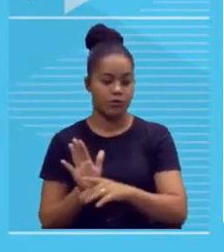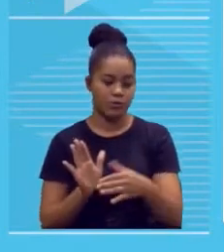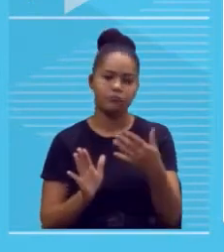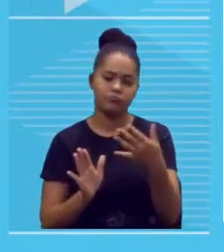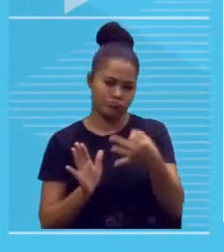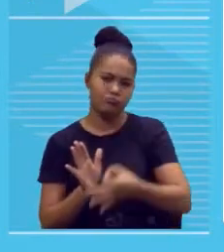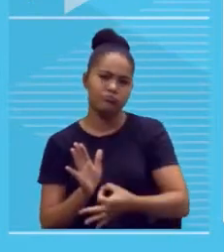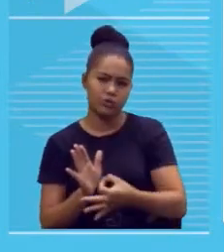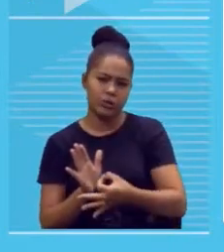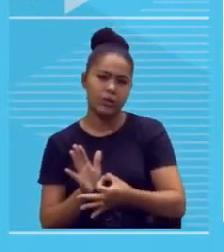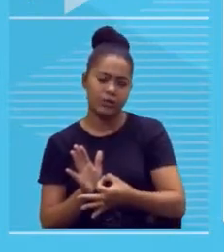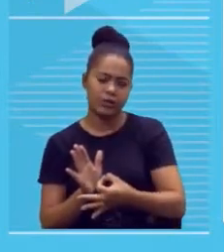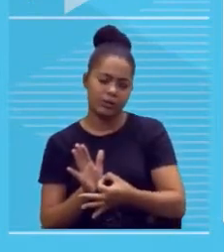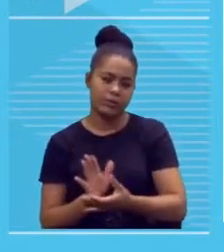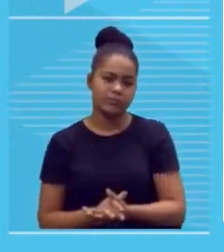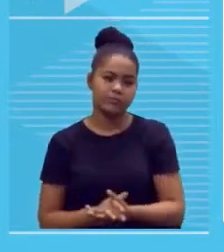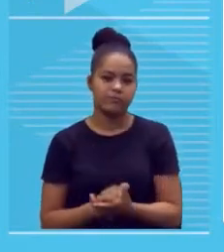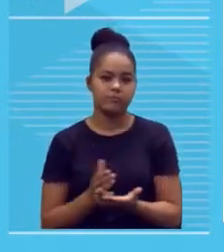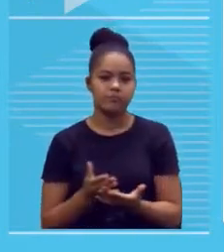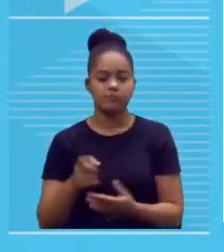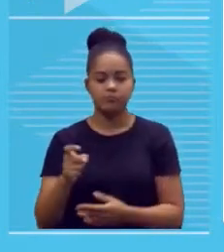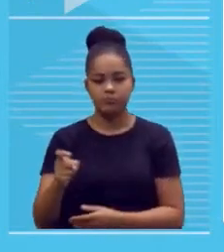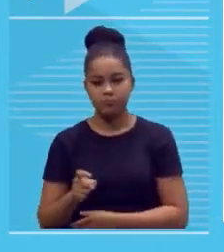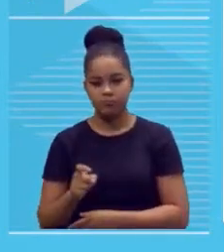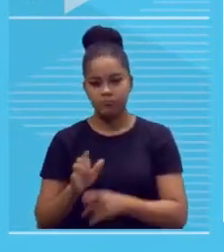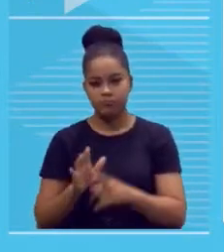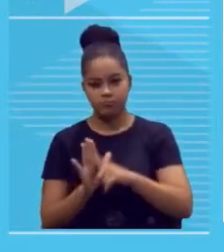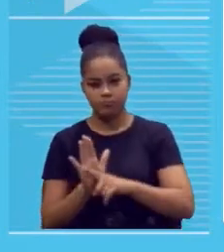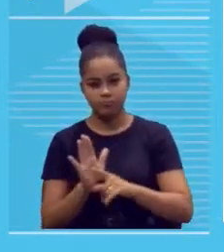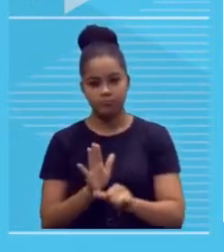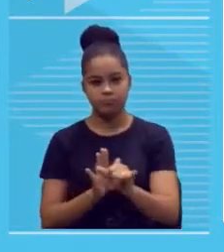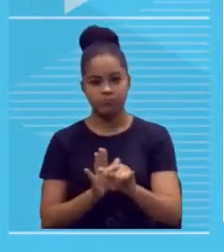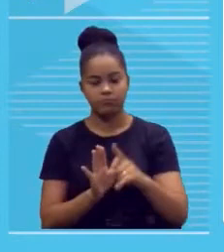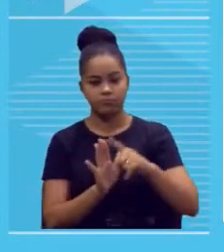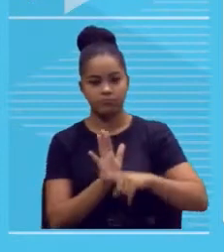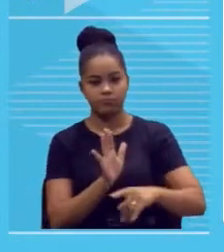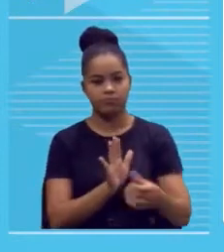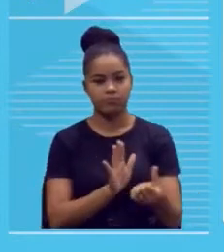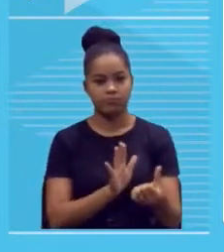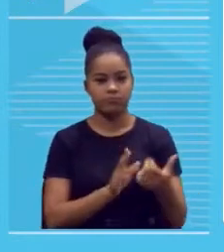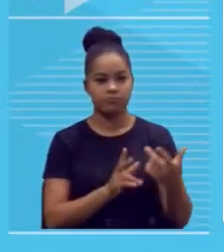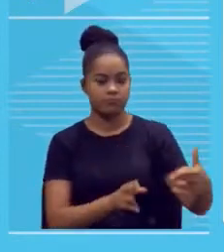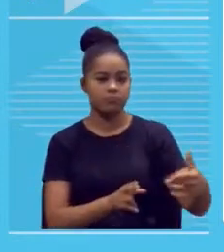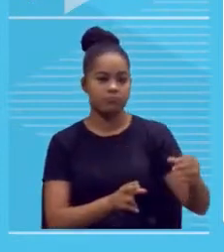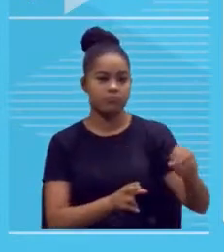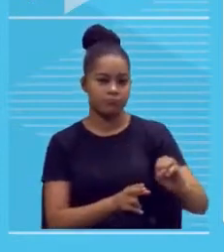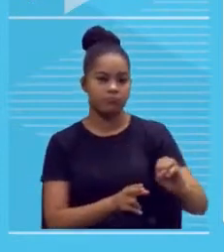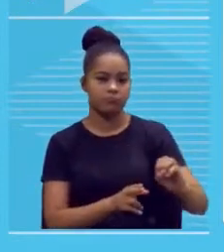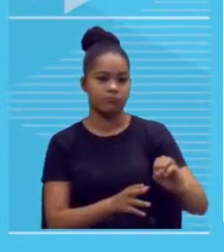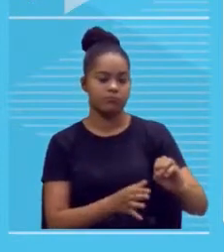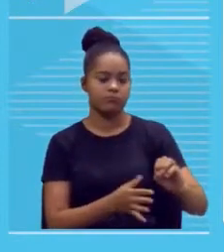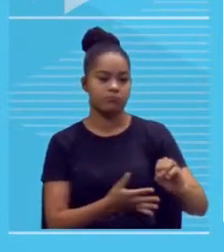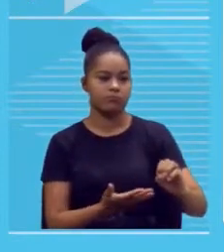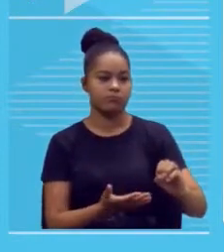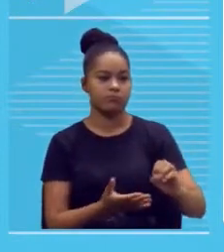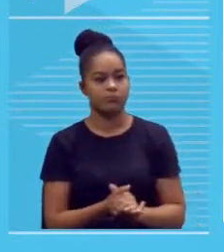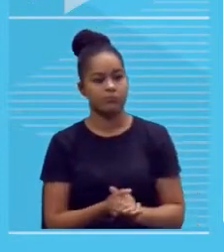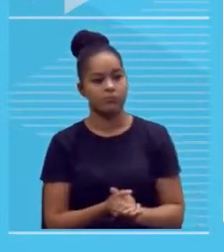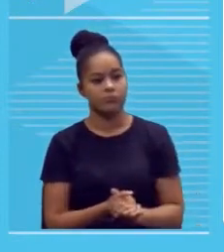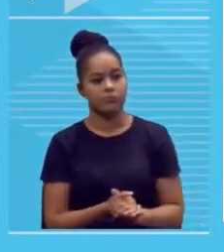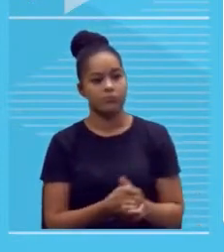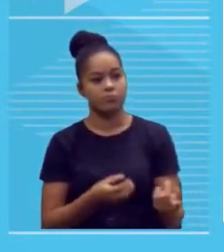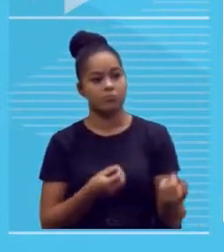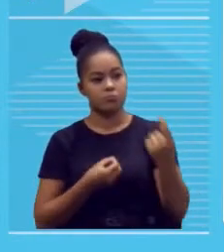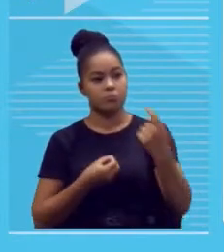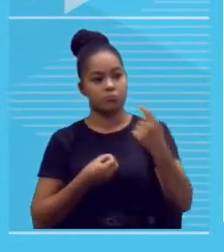dois jeitos. Professor, ficou x menos y menos 6 igual a zero. Aqui na nossa, que eu tinha